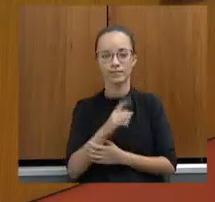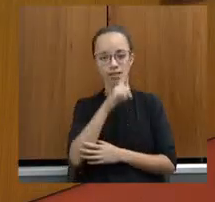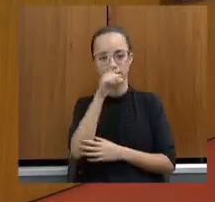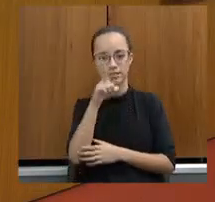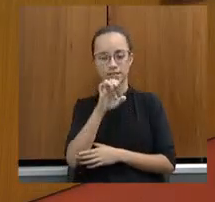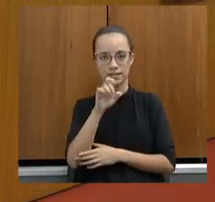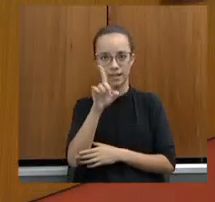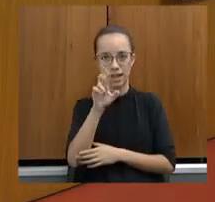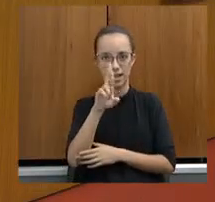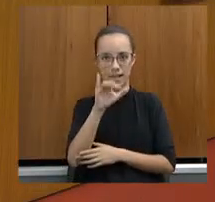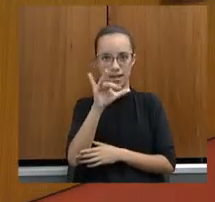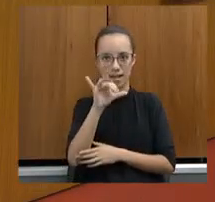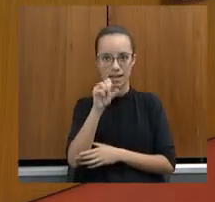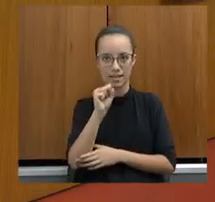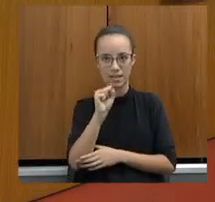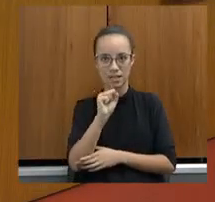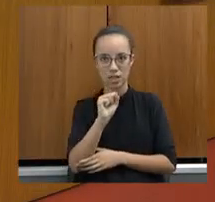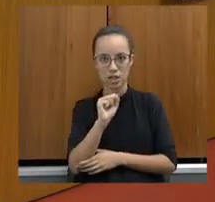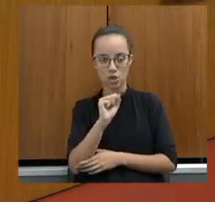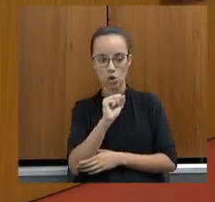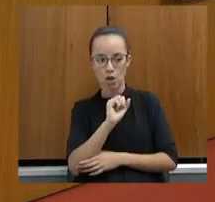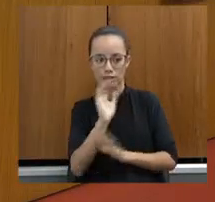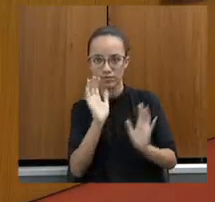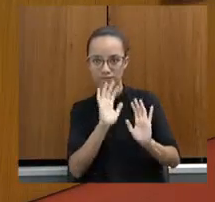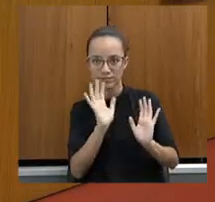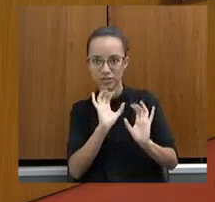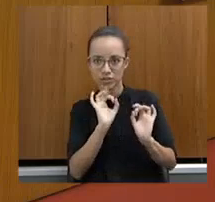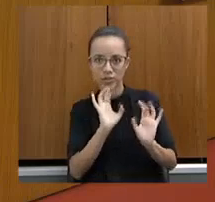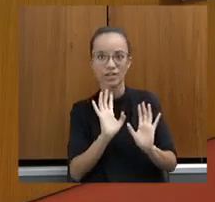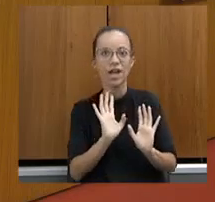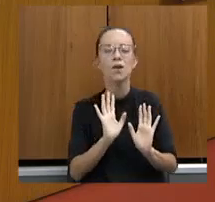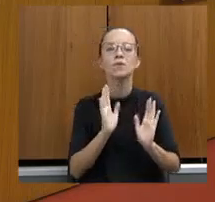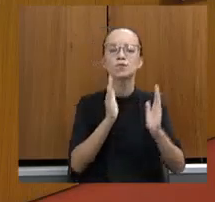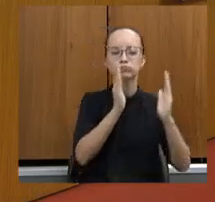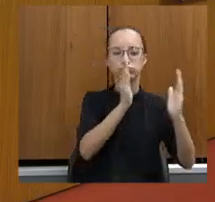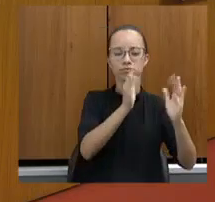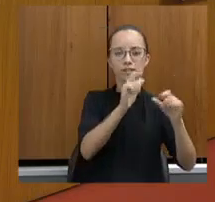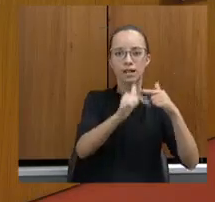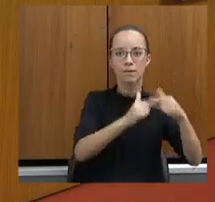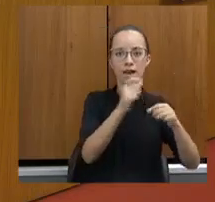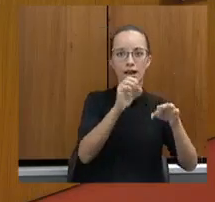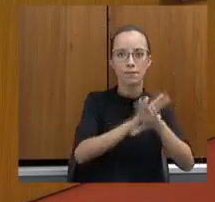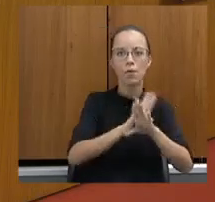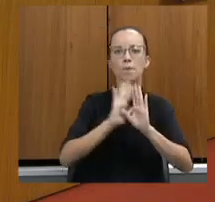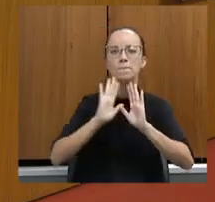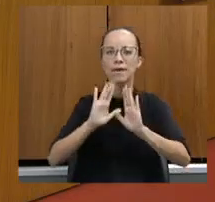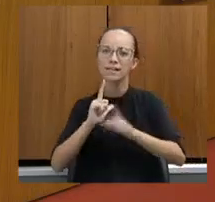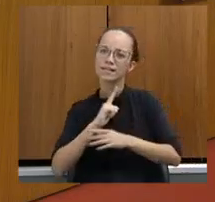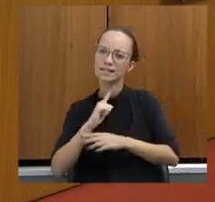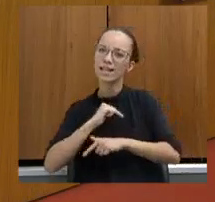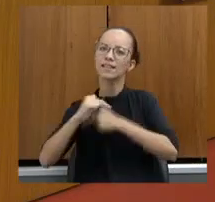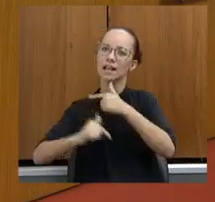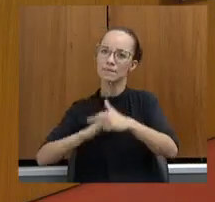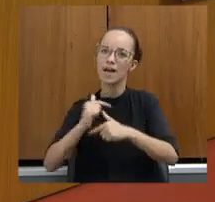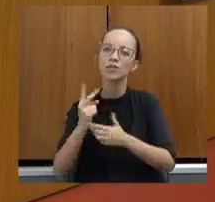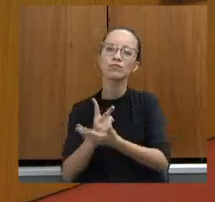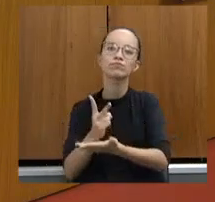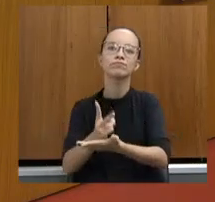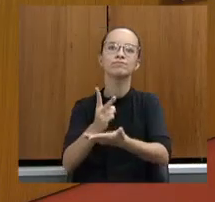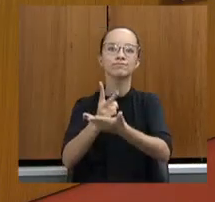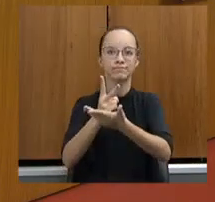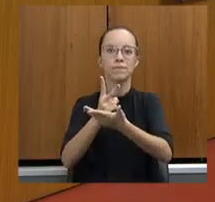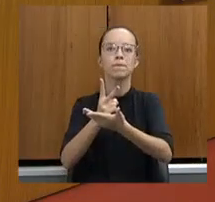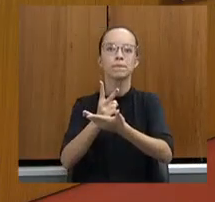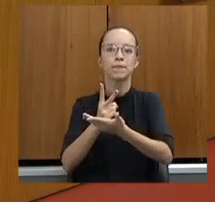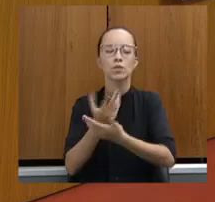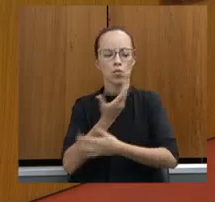não nos despedimos encerramos um etapa mas temos ainda muito que fazer e com certeza você com seu